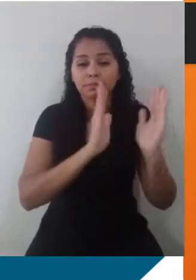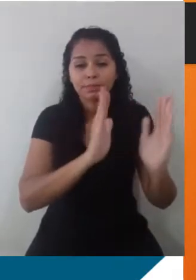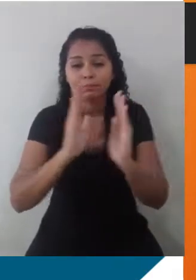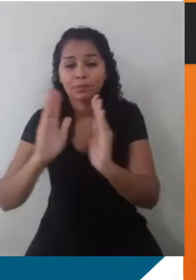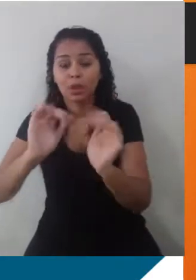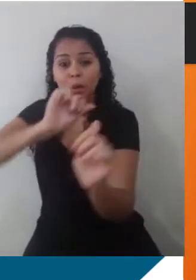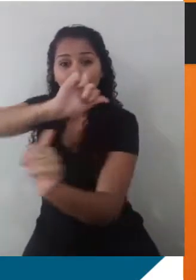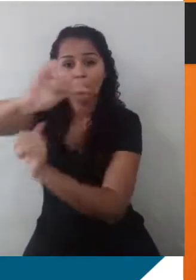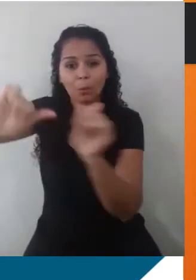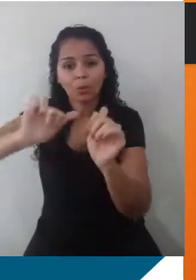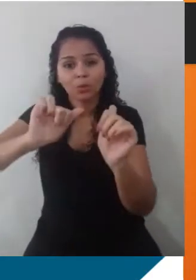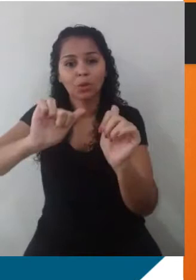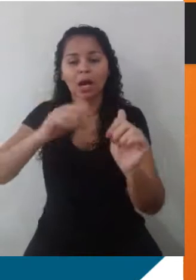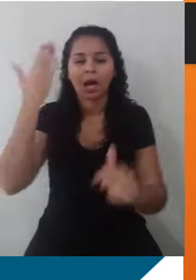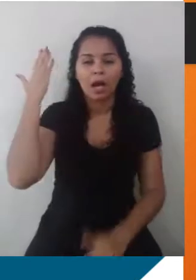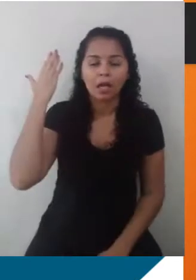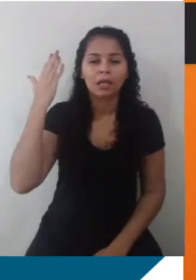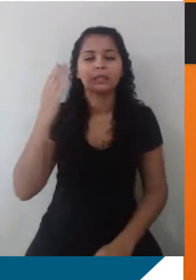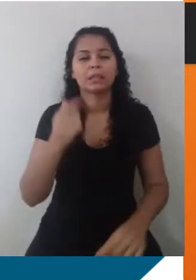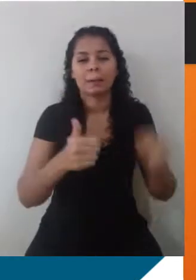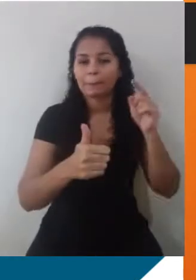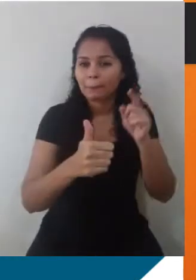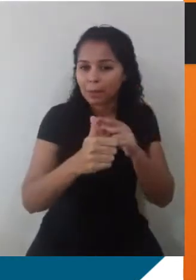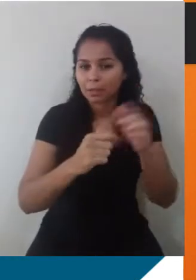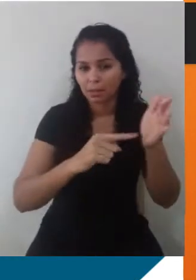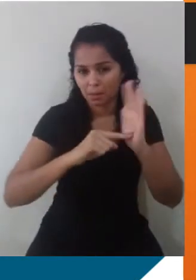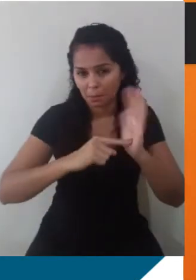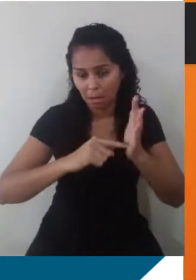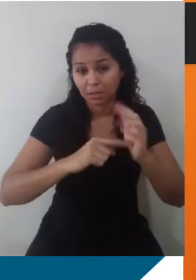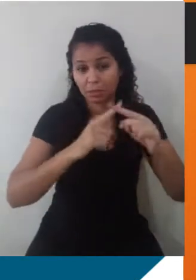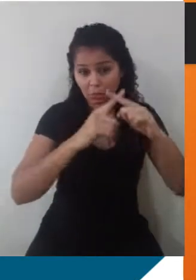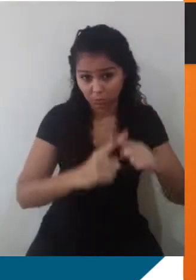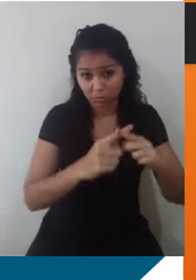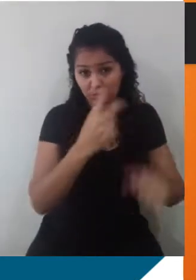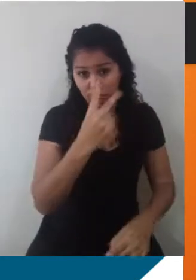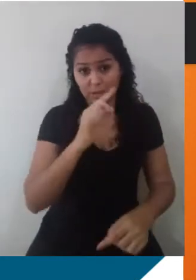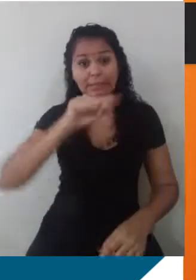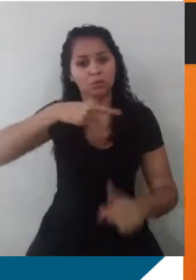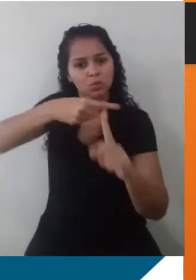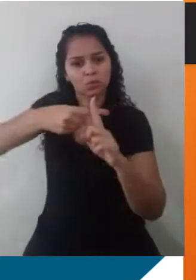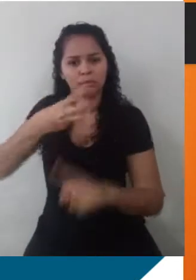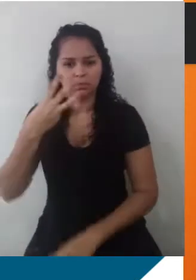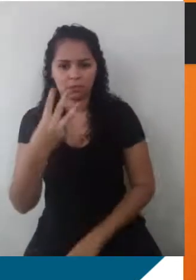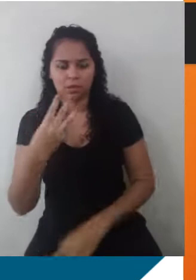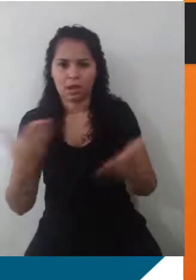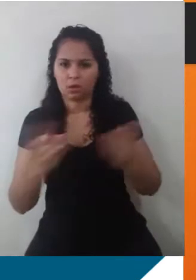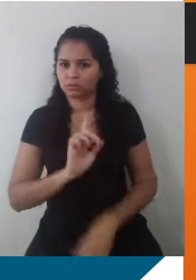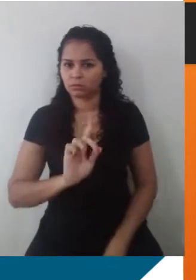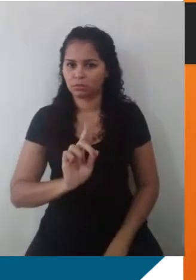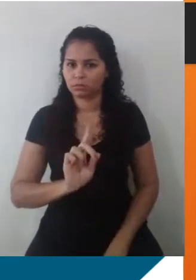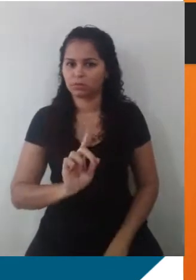trocada. Aquela primeira máquina recebia números e primeiro multiplicava por 2 para depois somar 3. Essa máquina